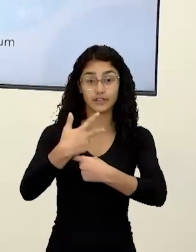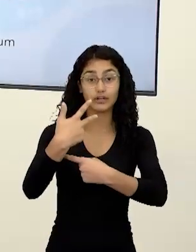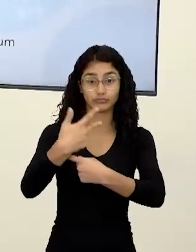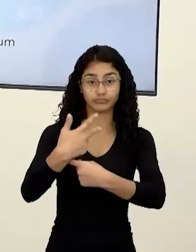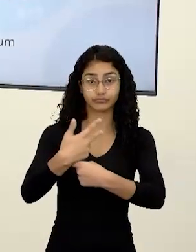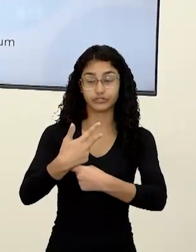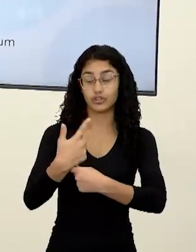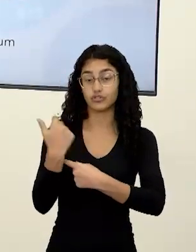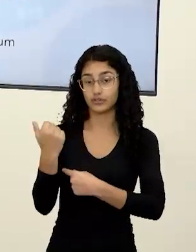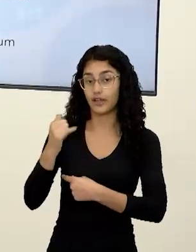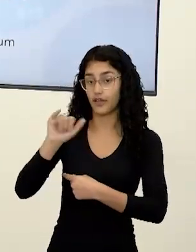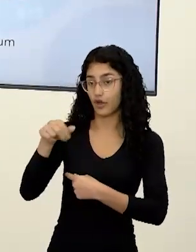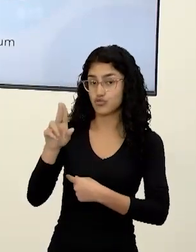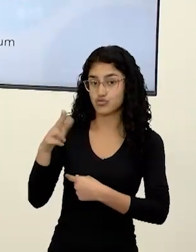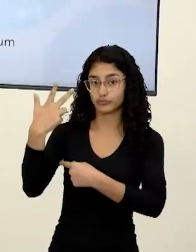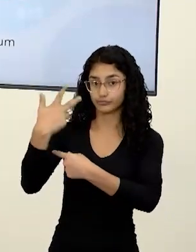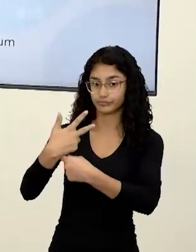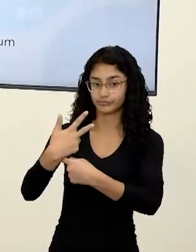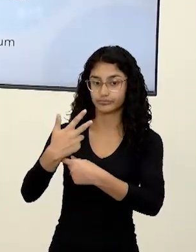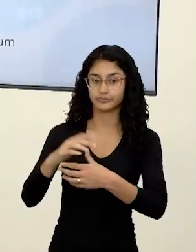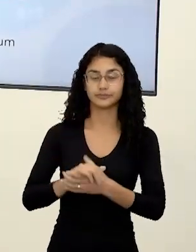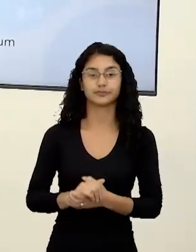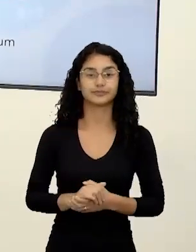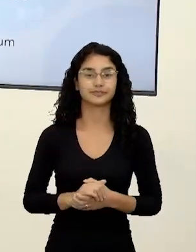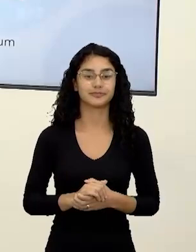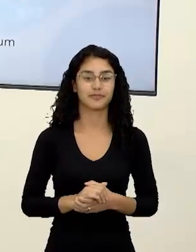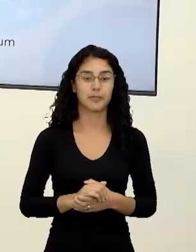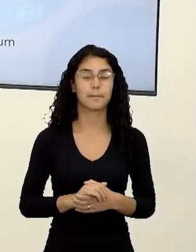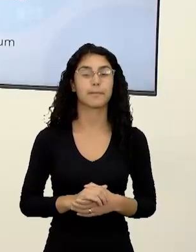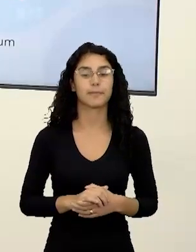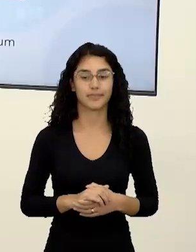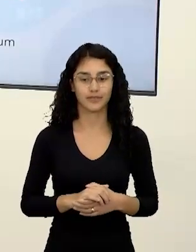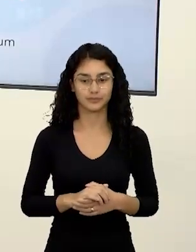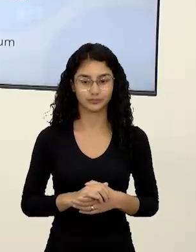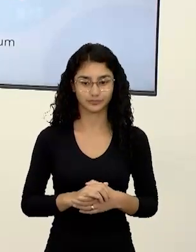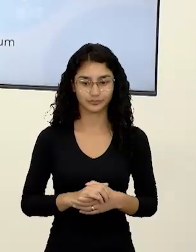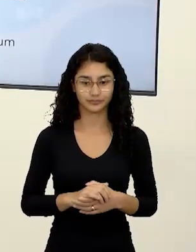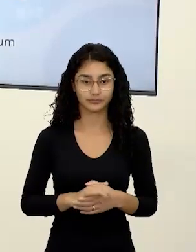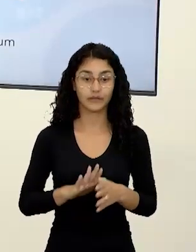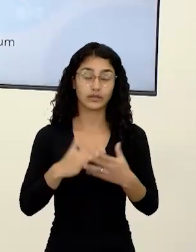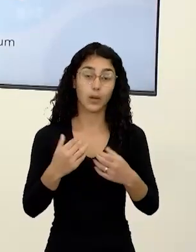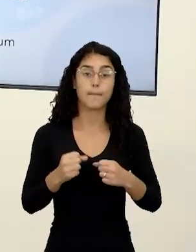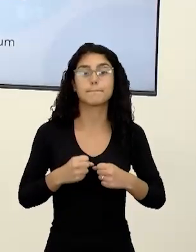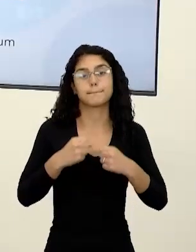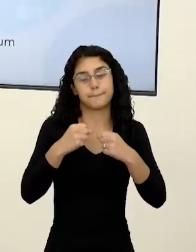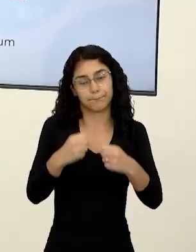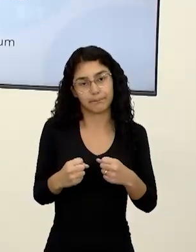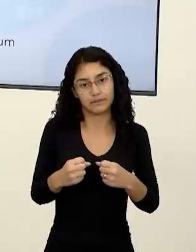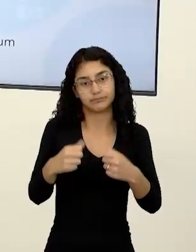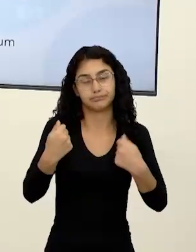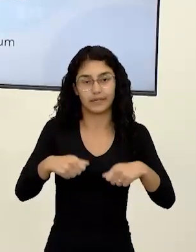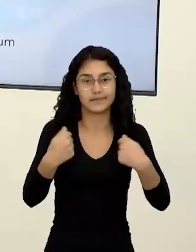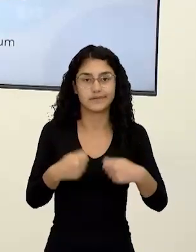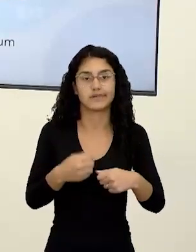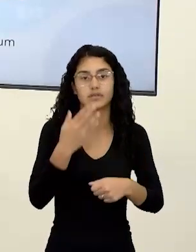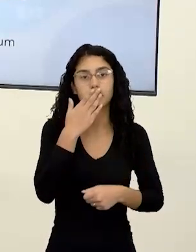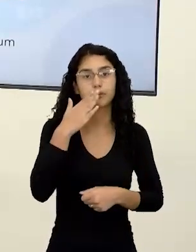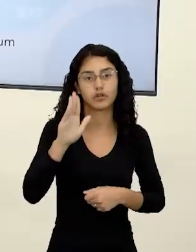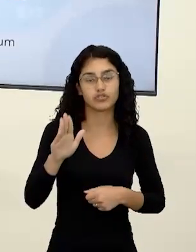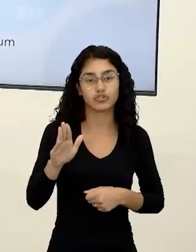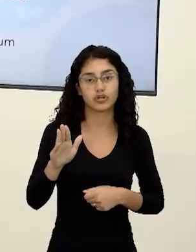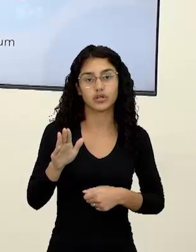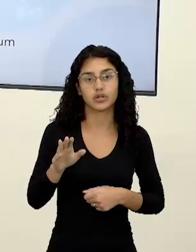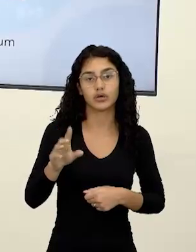maravilhosa dessa cena. Por favor, façam isso por mim. E aí, só que eu tenho que pedir autorização dela se eu for utilizar isso, por exemplo, em uma outra